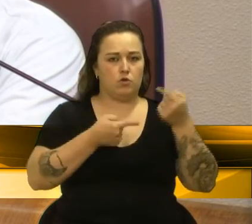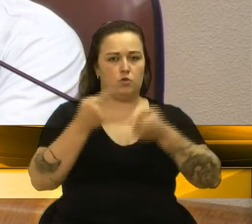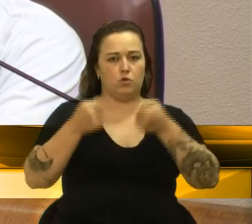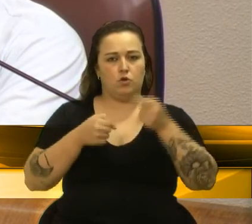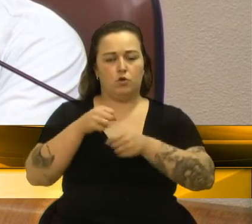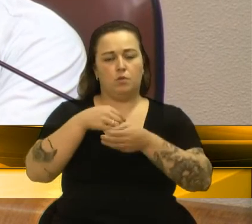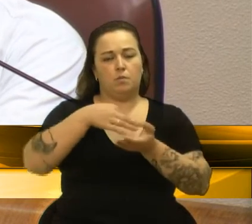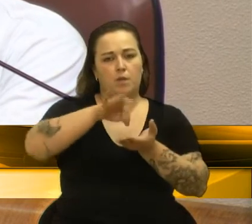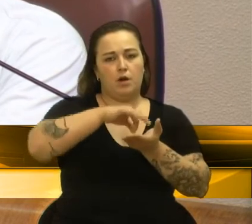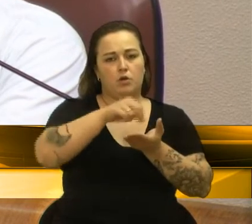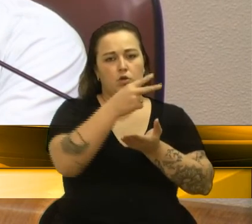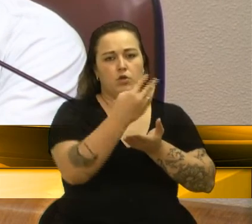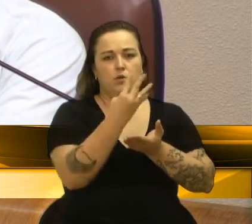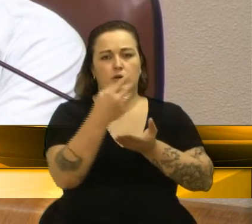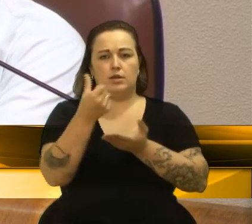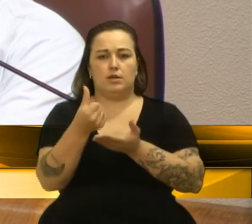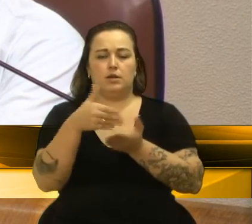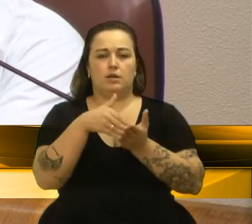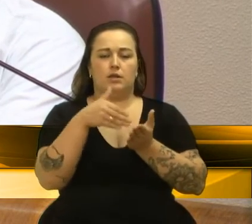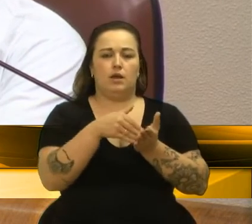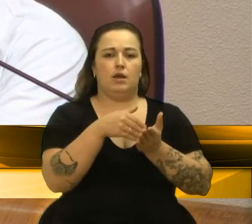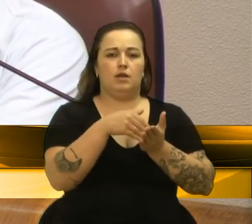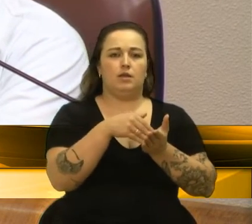página 346 a